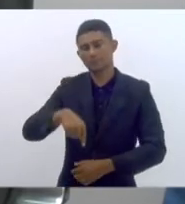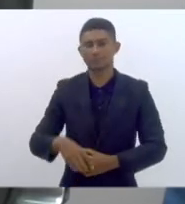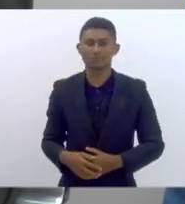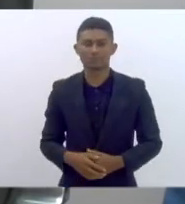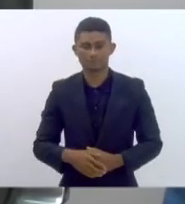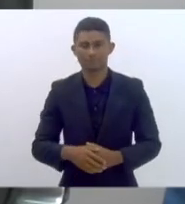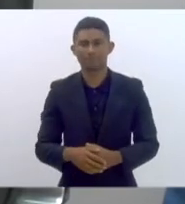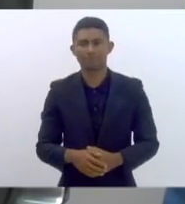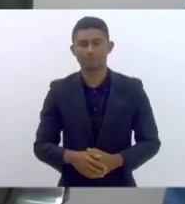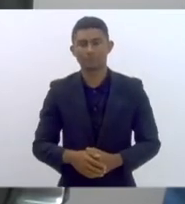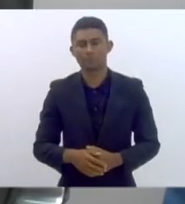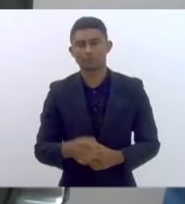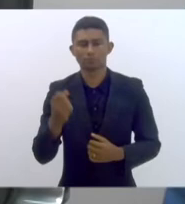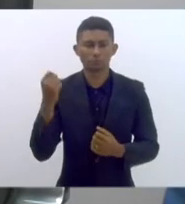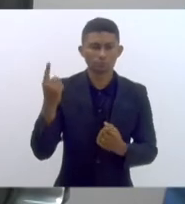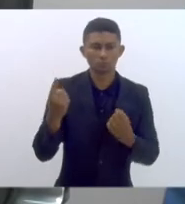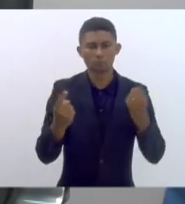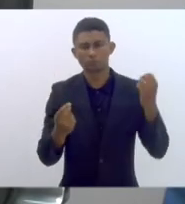de forma pontual.